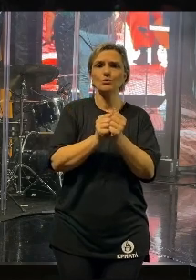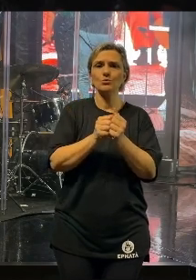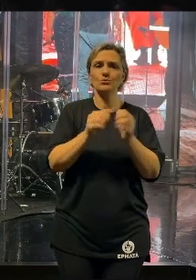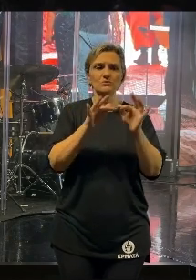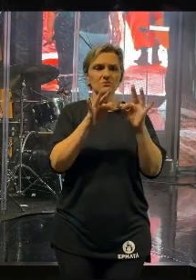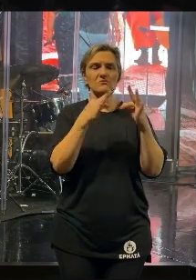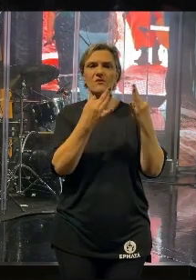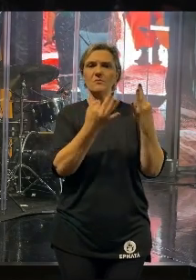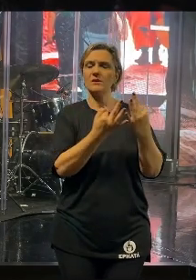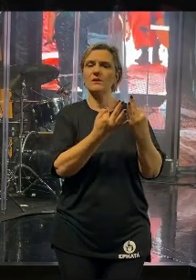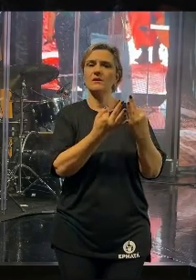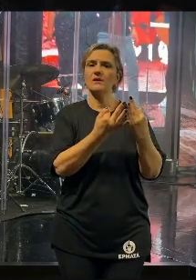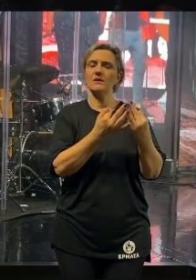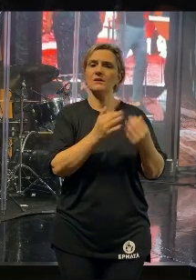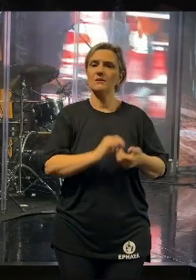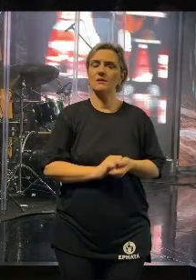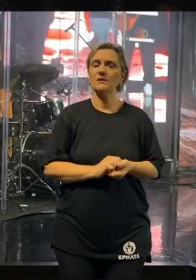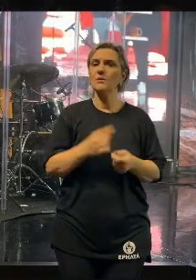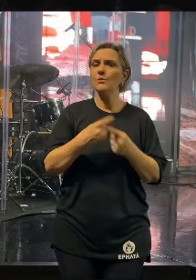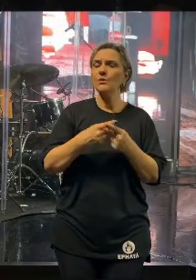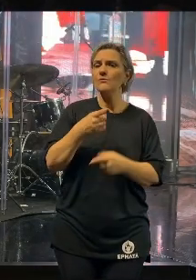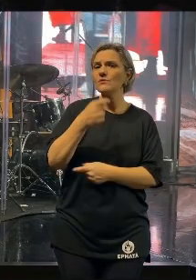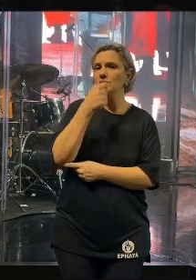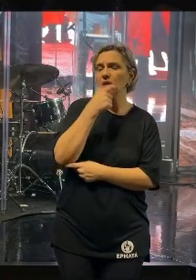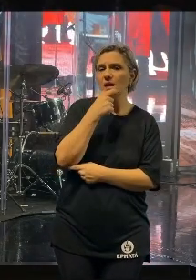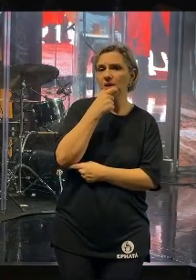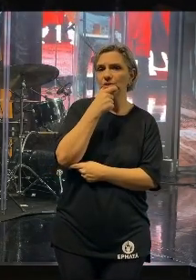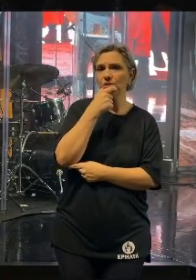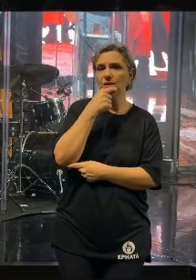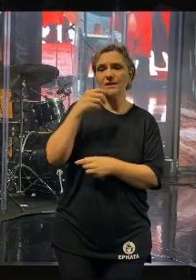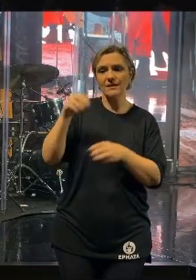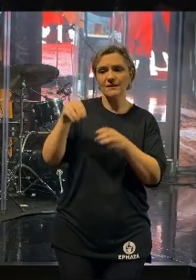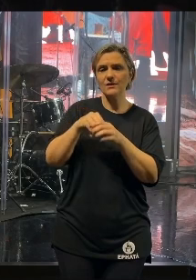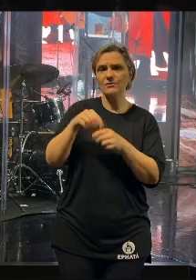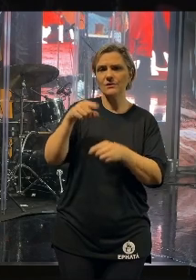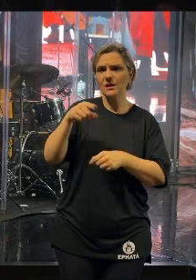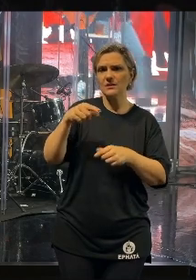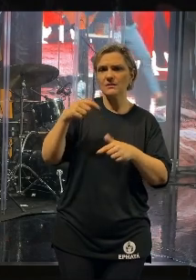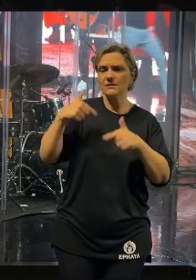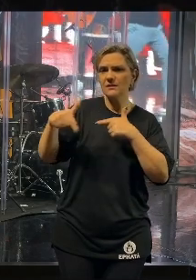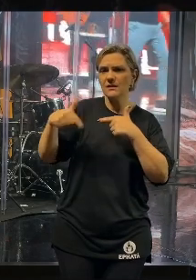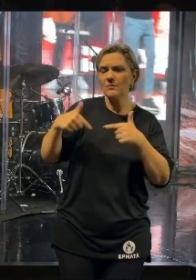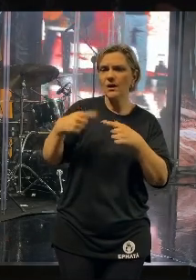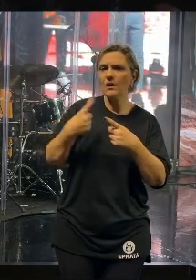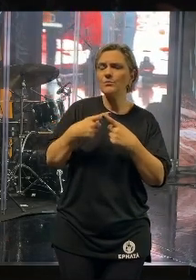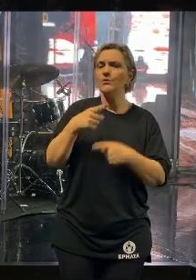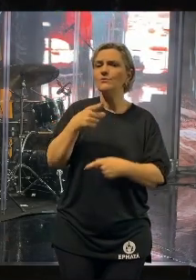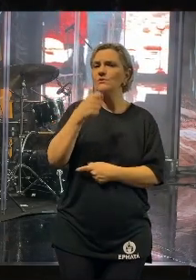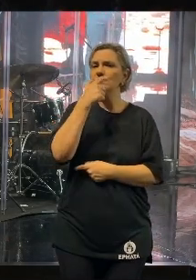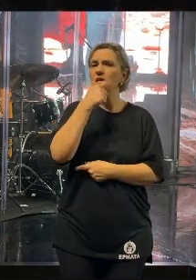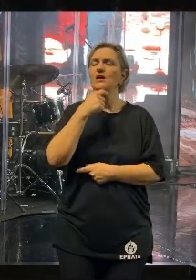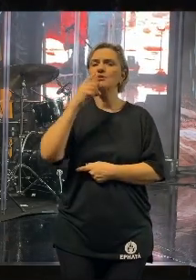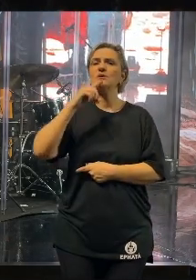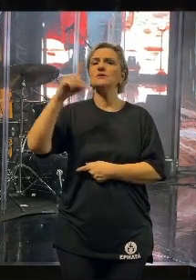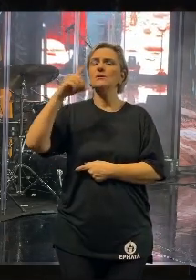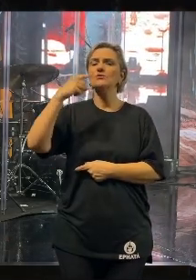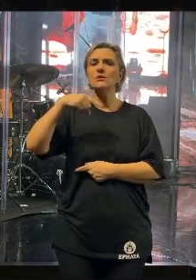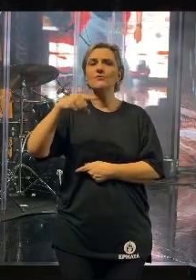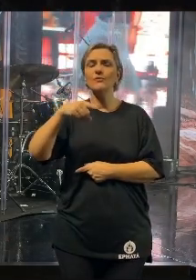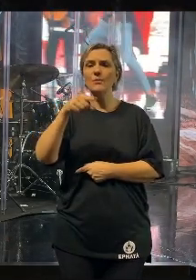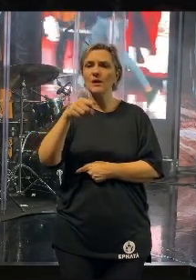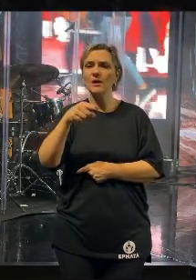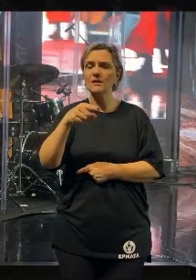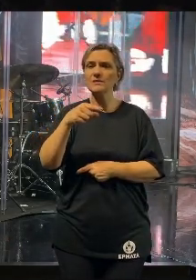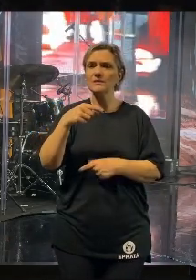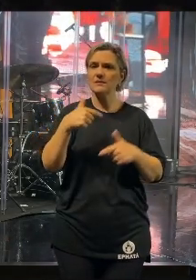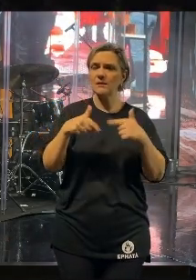parentes? Por que você acha que Deus te colocou nesse trabalho? Por que você acha que Deus te colocou nesse emprego? Por que